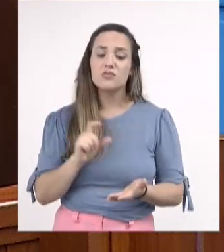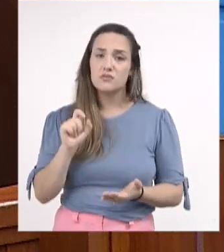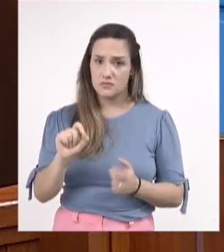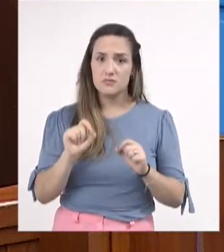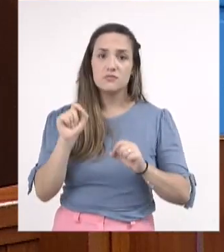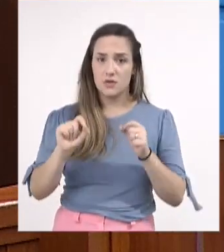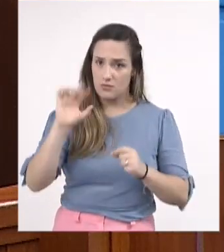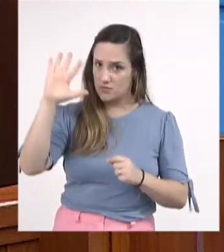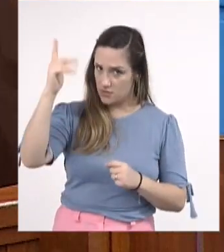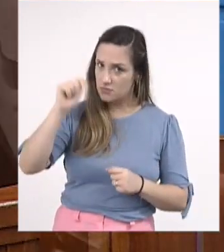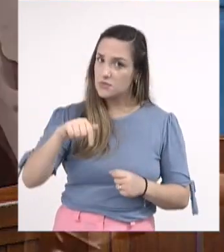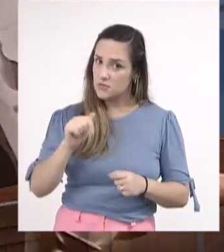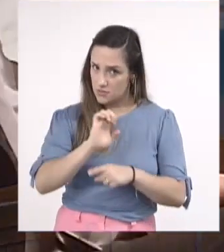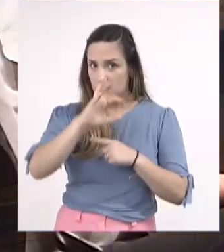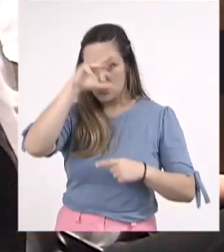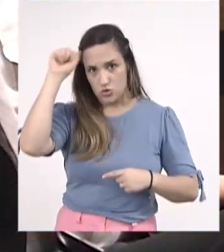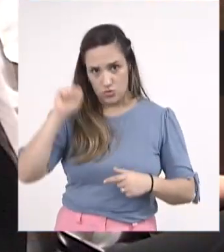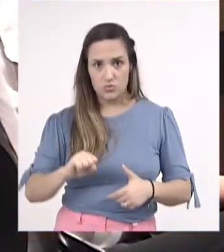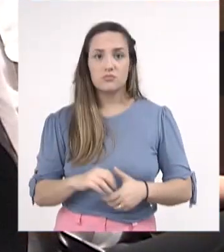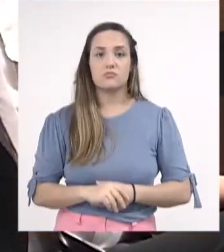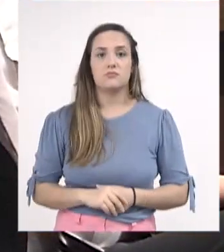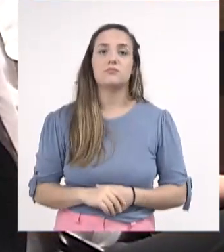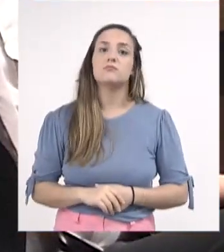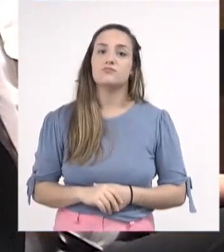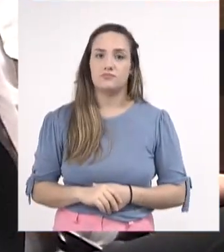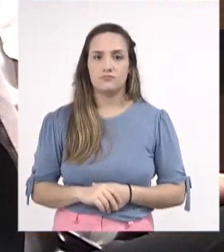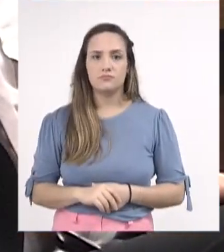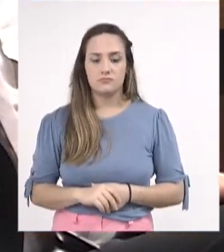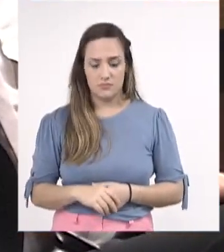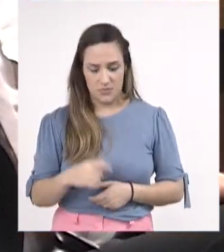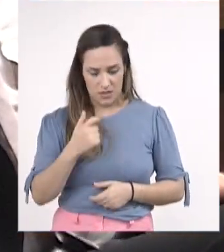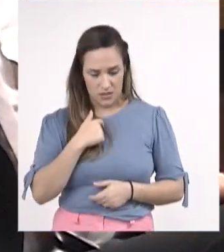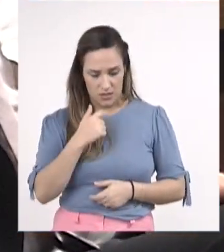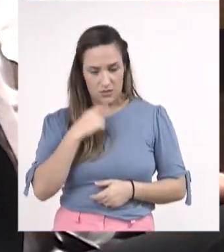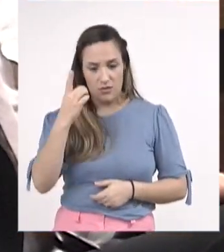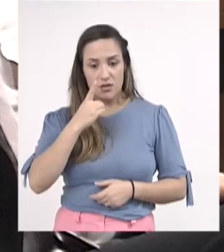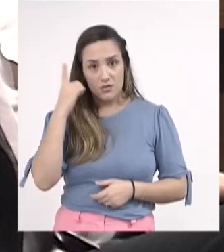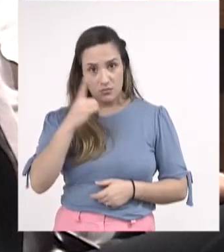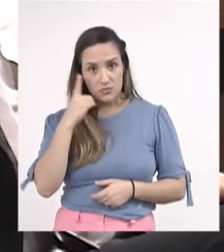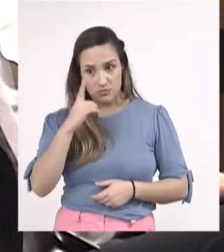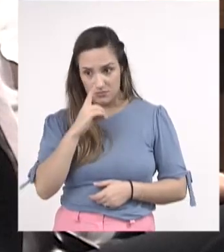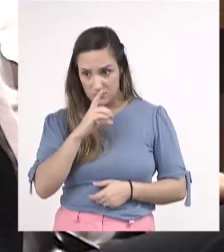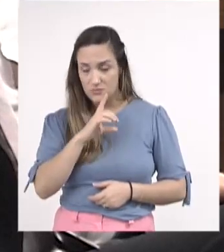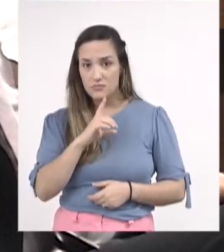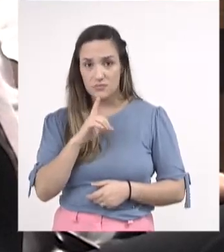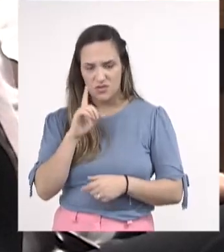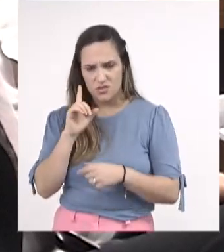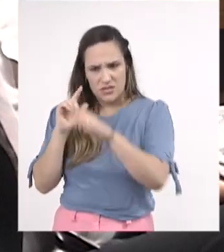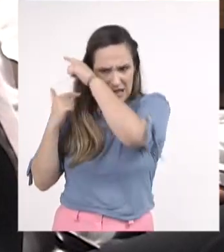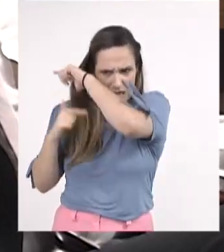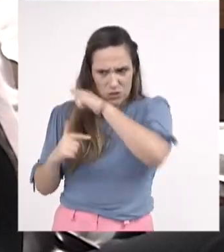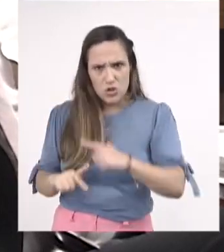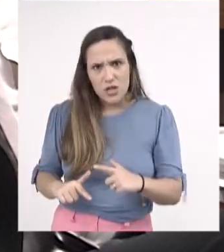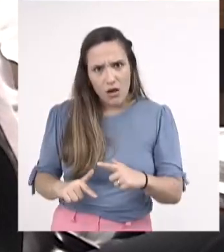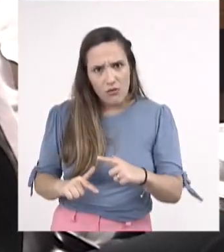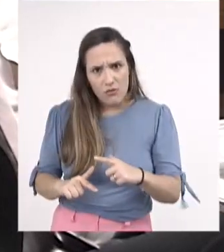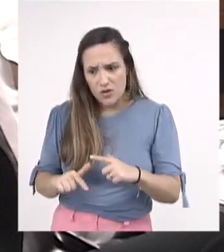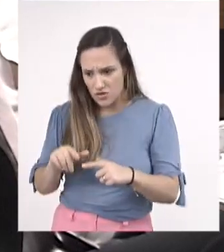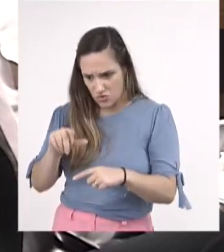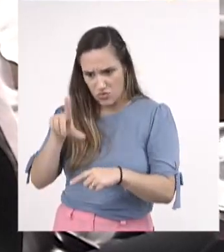no Mato Grosso do Sul estão tirando um deputado conservador eleito pelo povo do nosso Estado